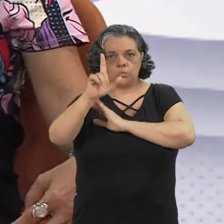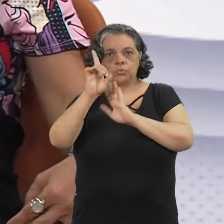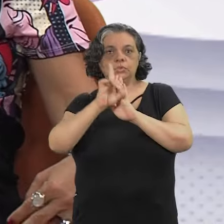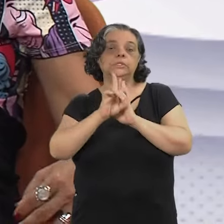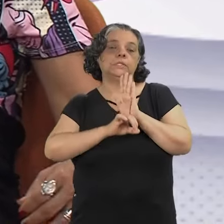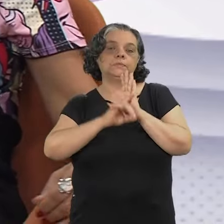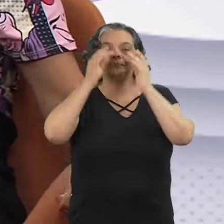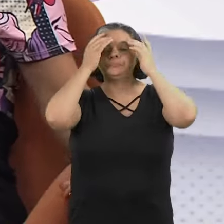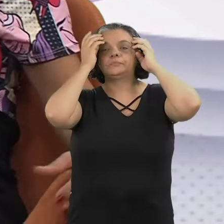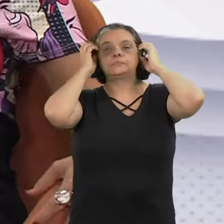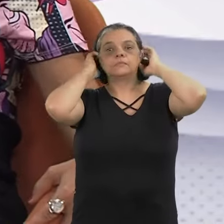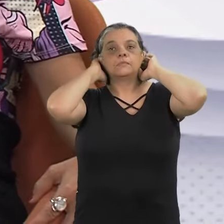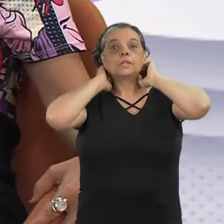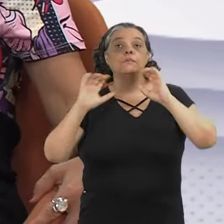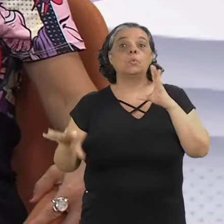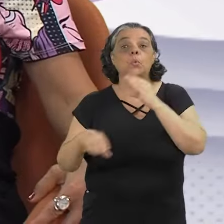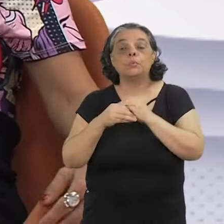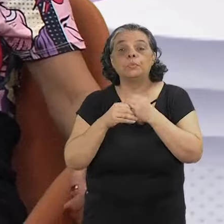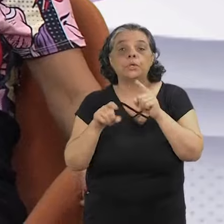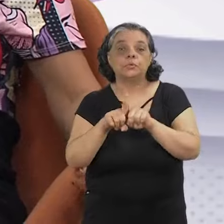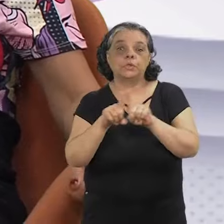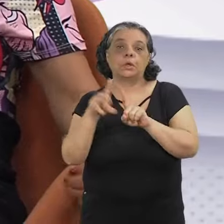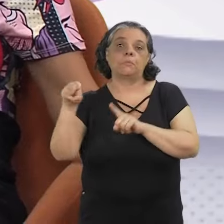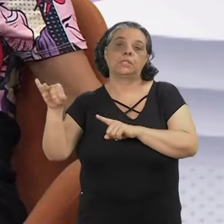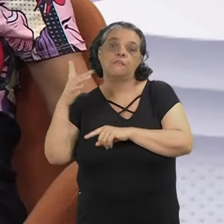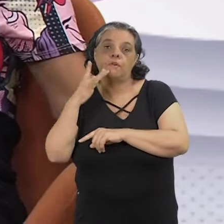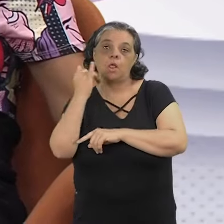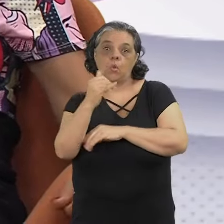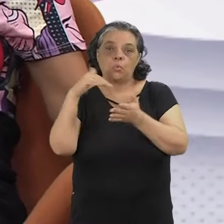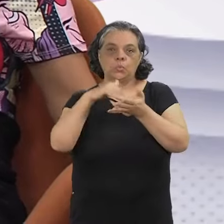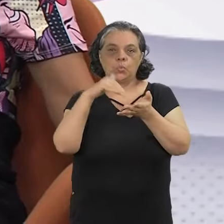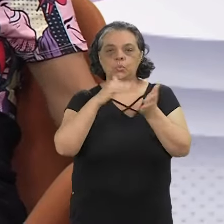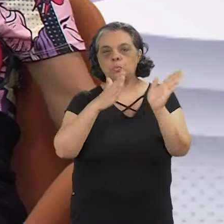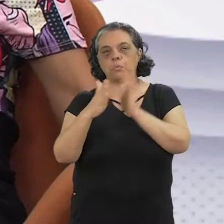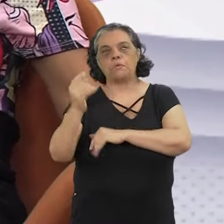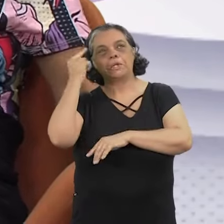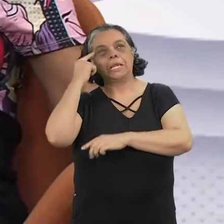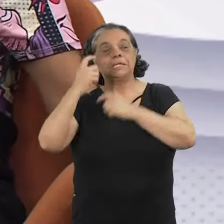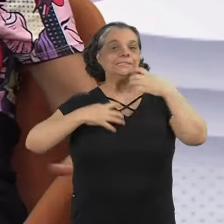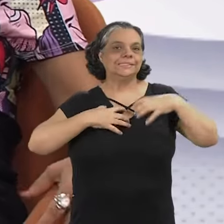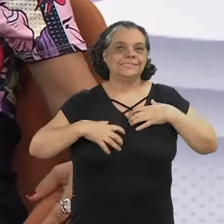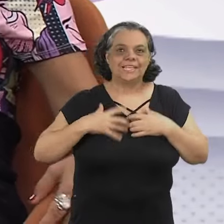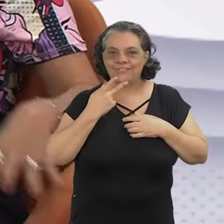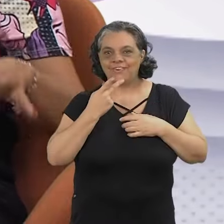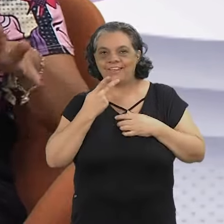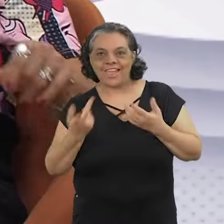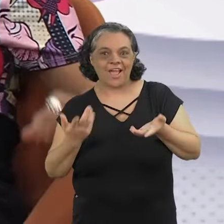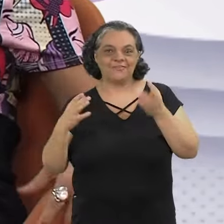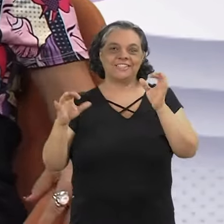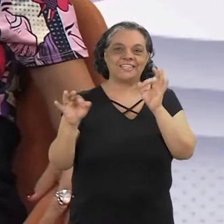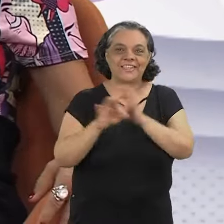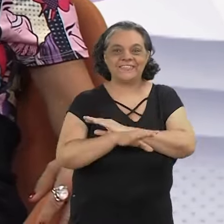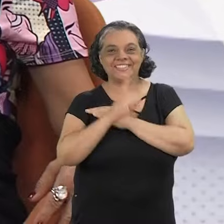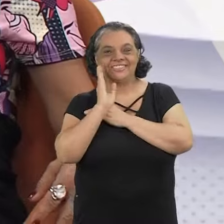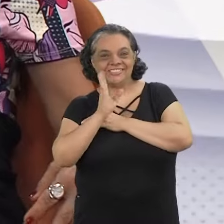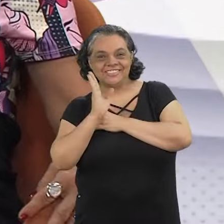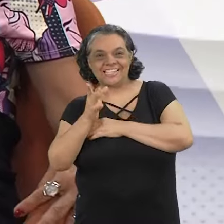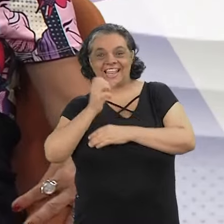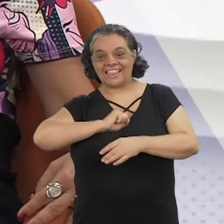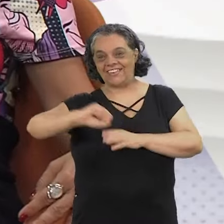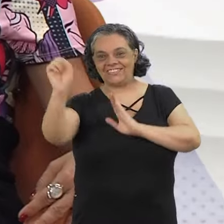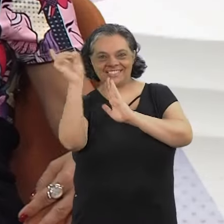é fazendo um pouco aí um complemento do que Martin falou no último bloco fiquei aqui inquieta querendo falar mas o bloco estava terminando estav